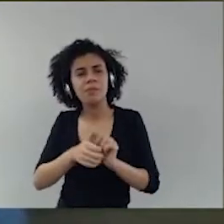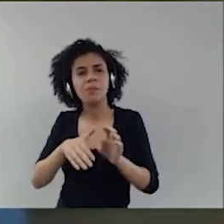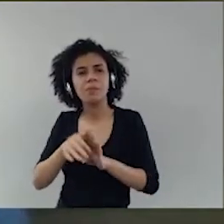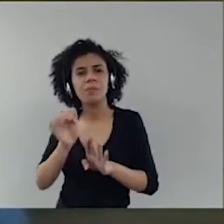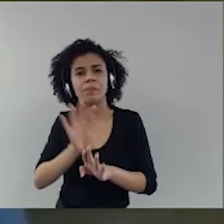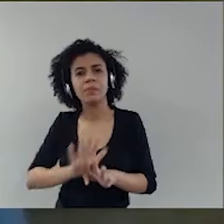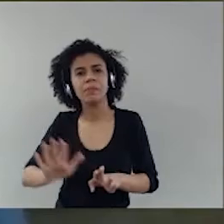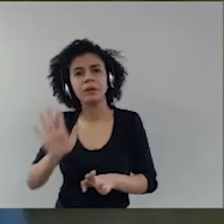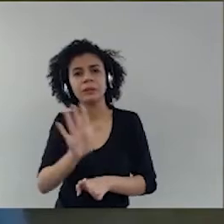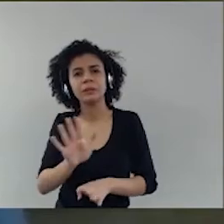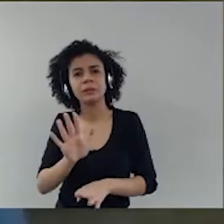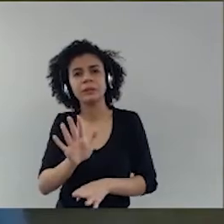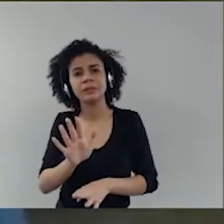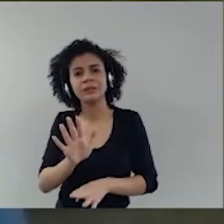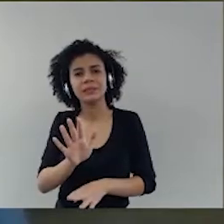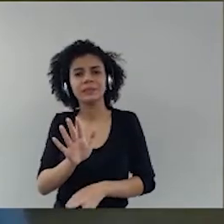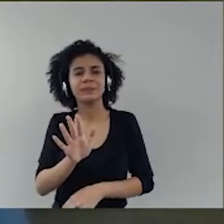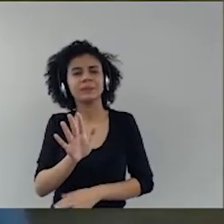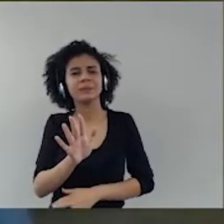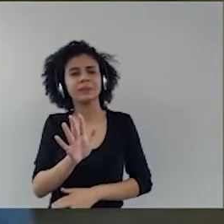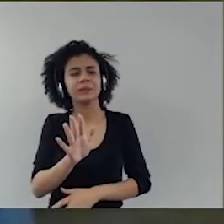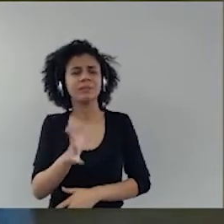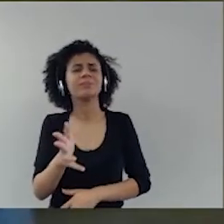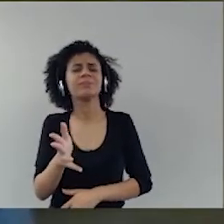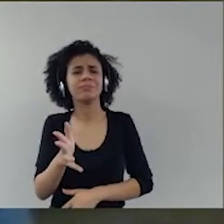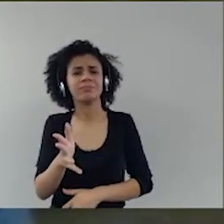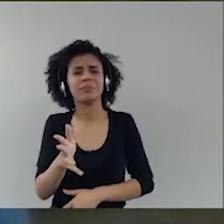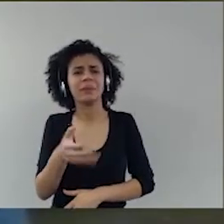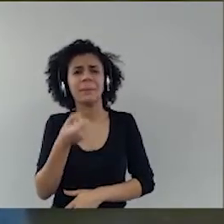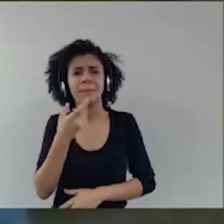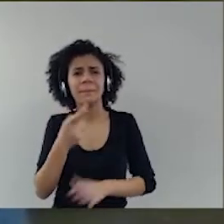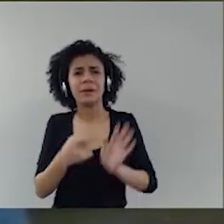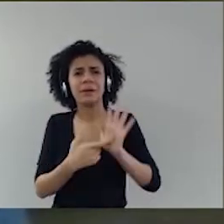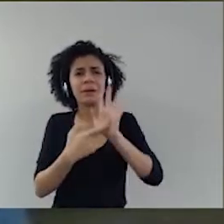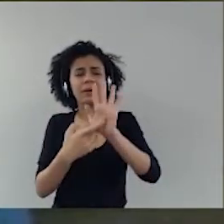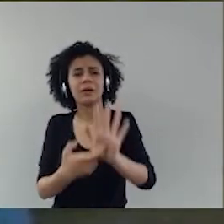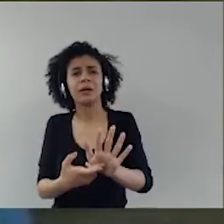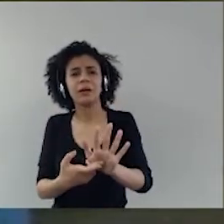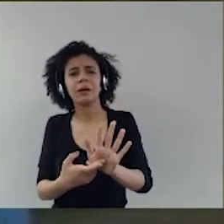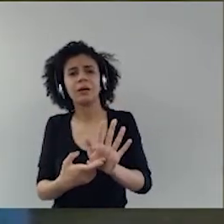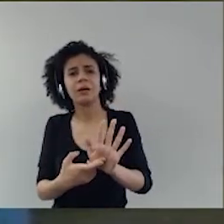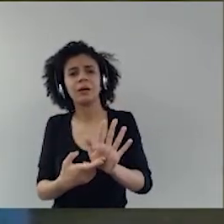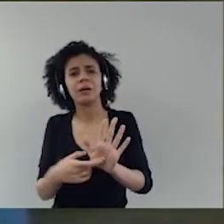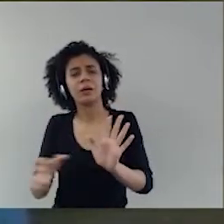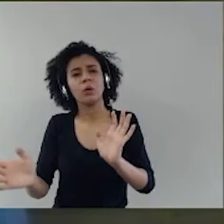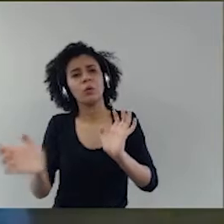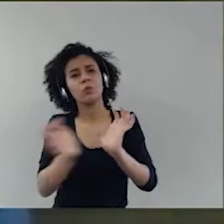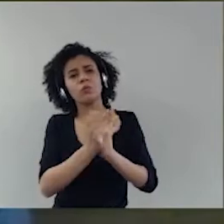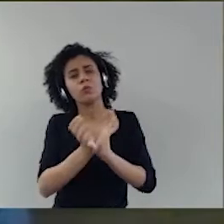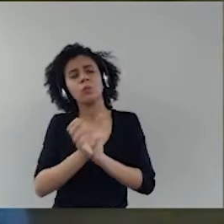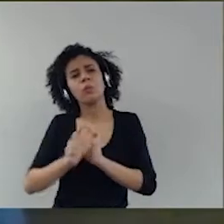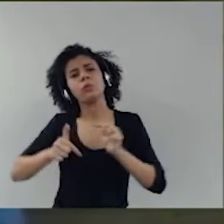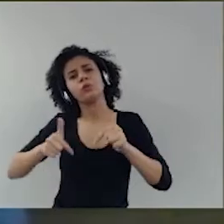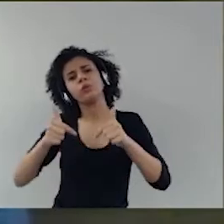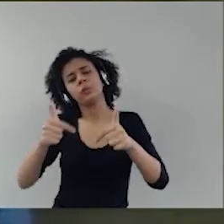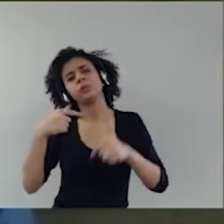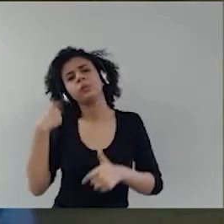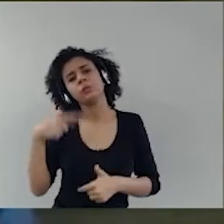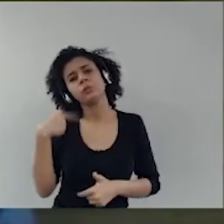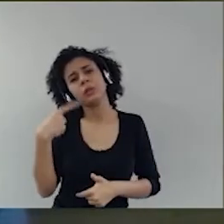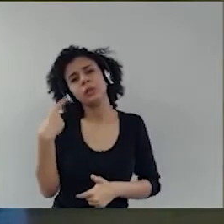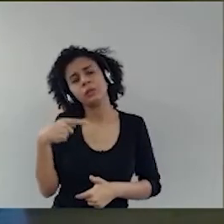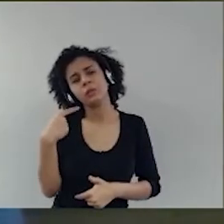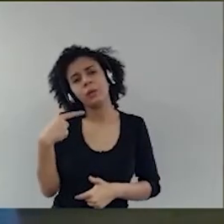Federal na gestão passada e que tão bem representa a classe dos advogados no Conselho Nacional do